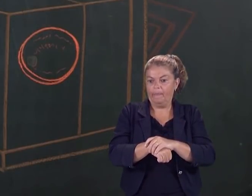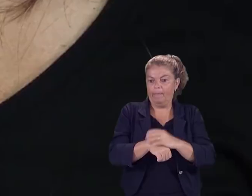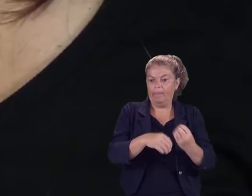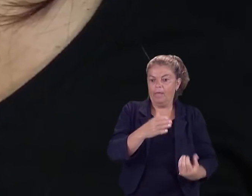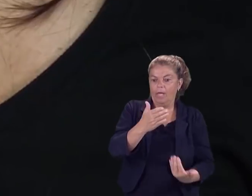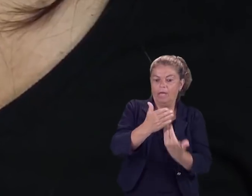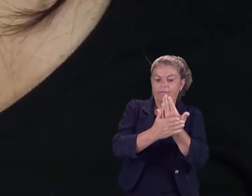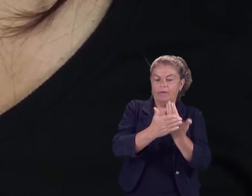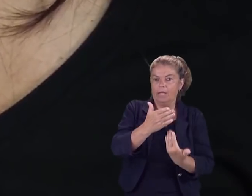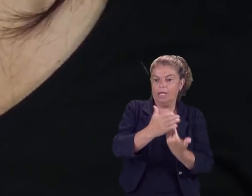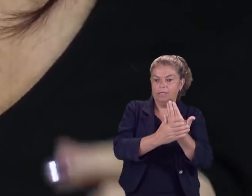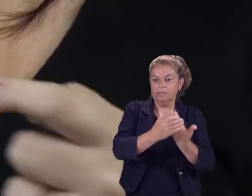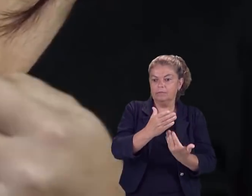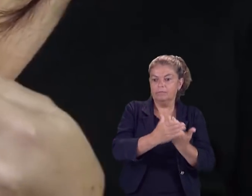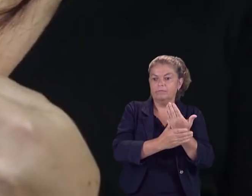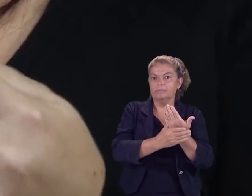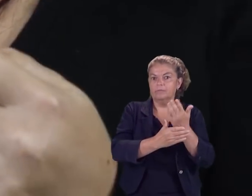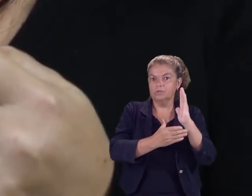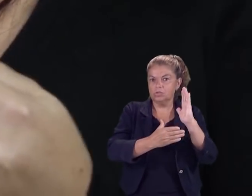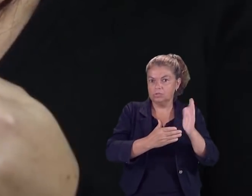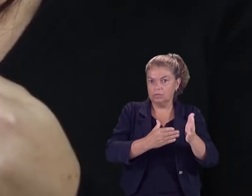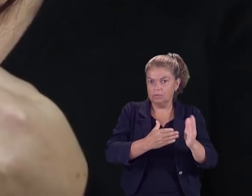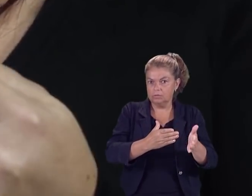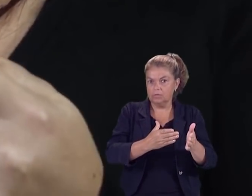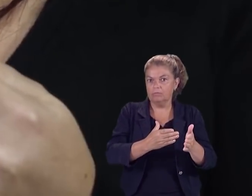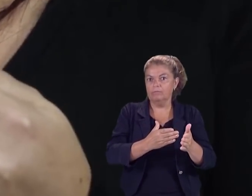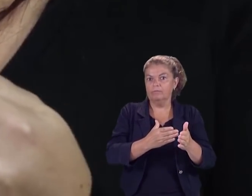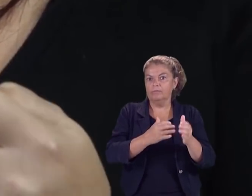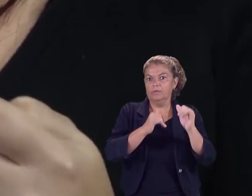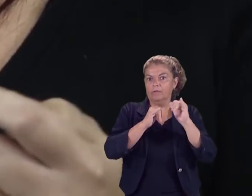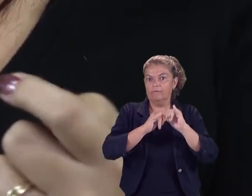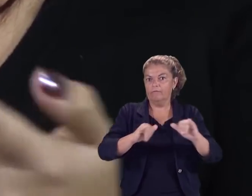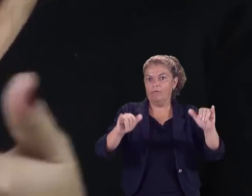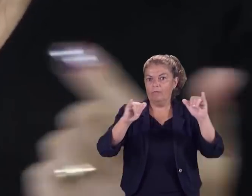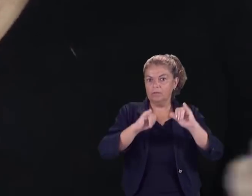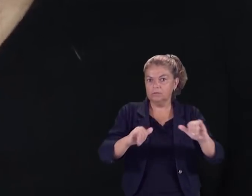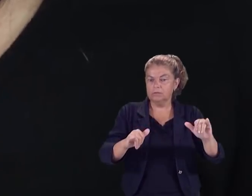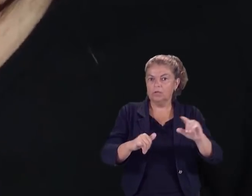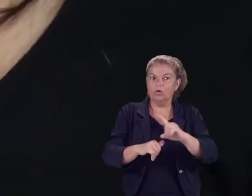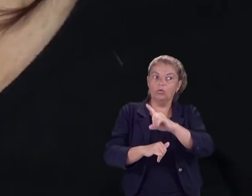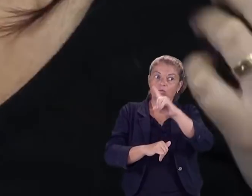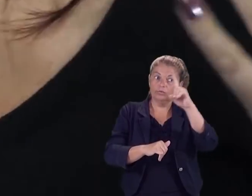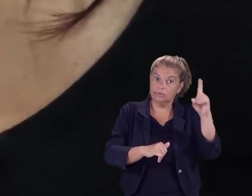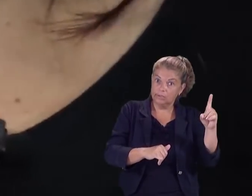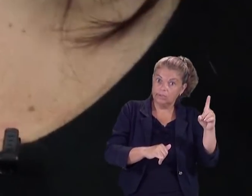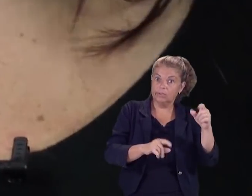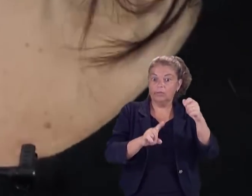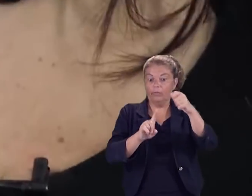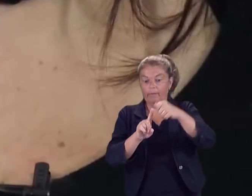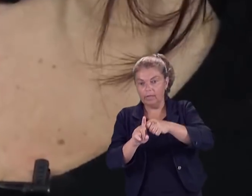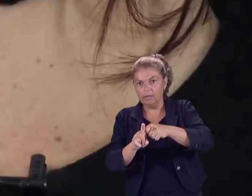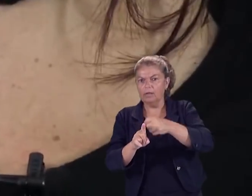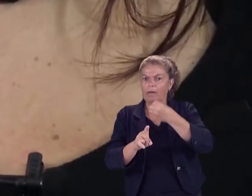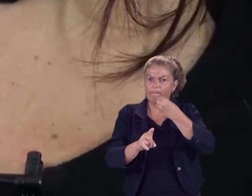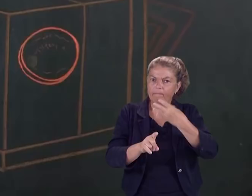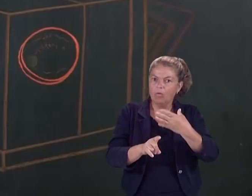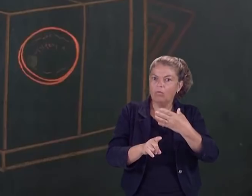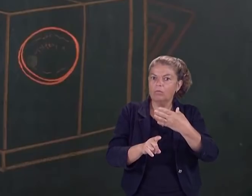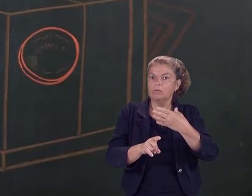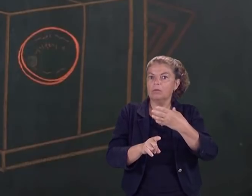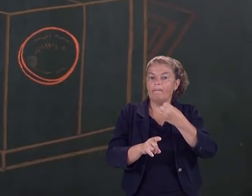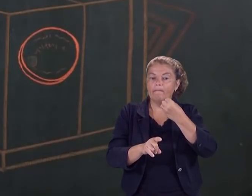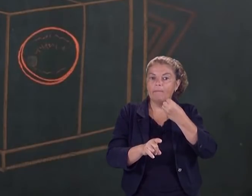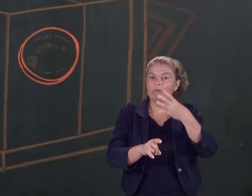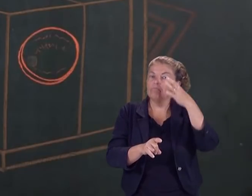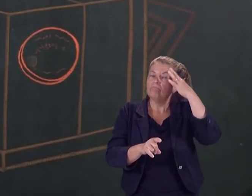estúdio. E é muito bacana isso. Aqui embaixo a gente pode colocar, por exemplo, a informação, né, de quando a foto foi tirada. E é uma ótima recordação